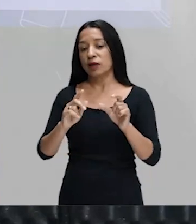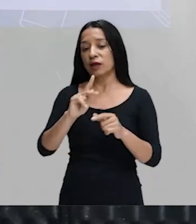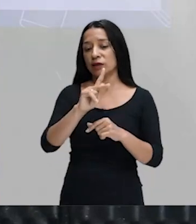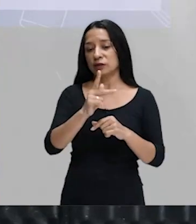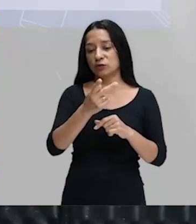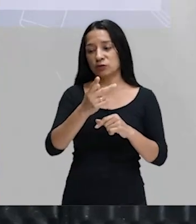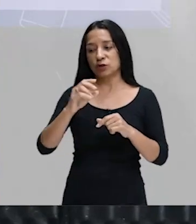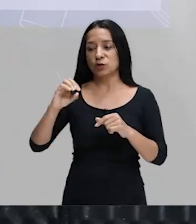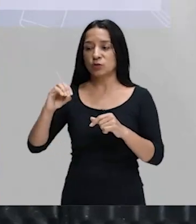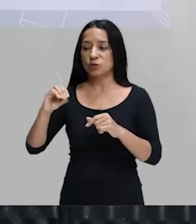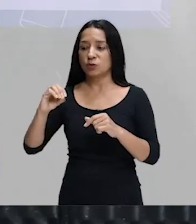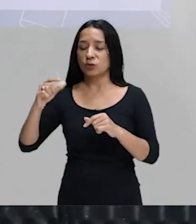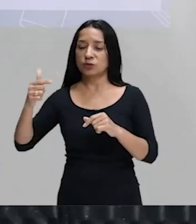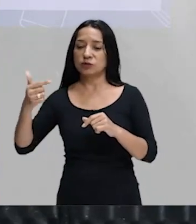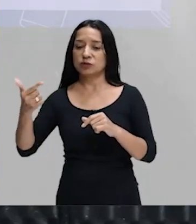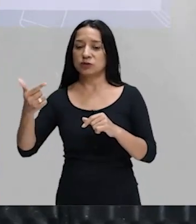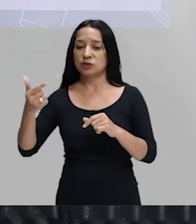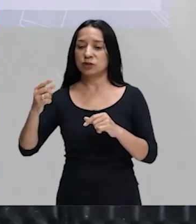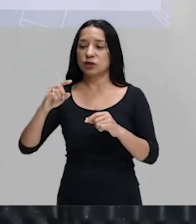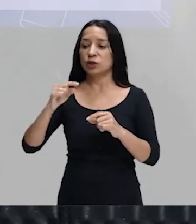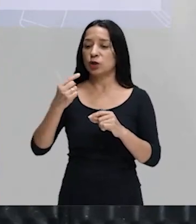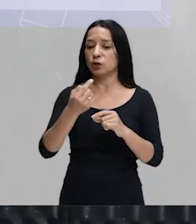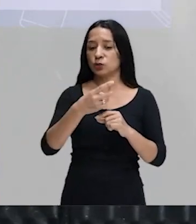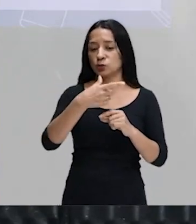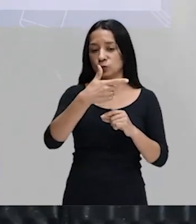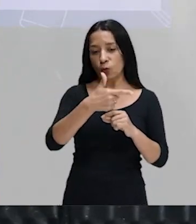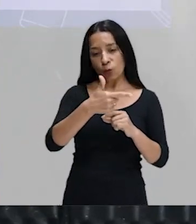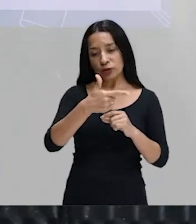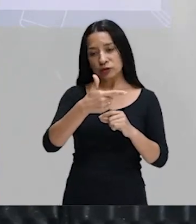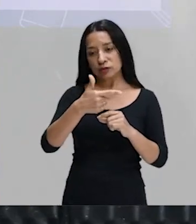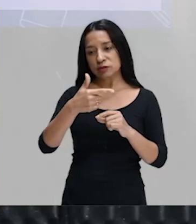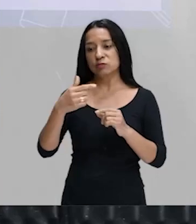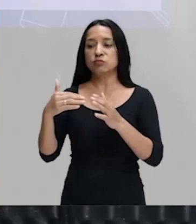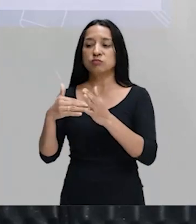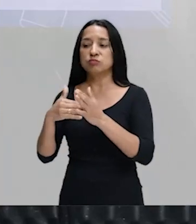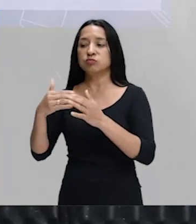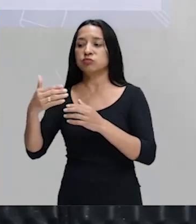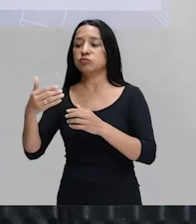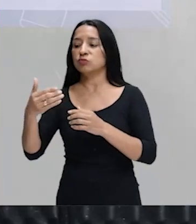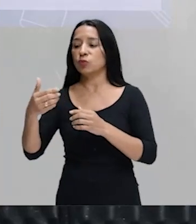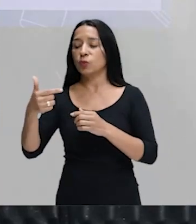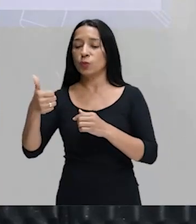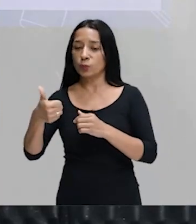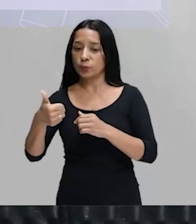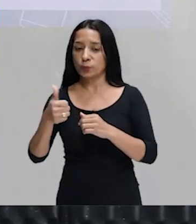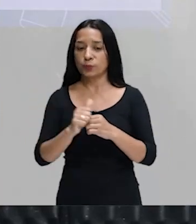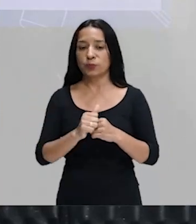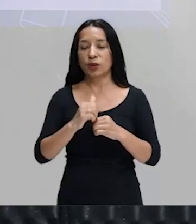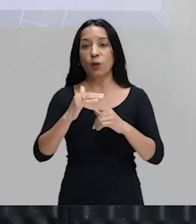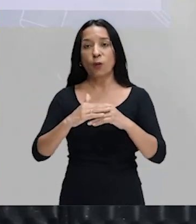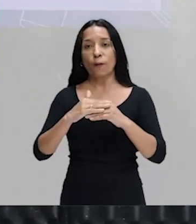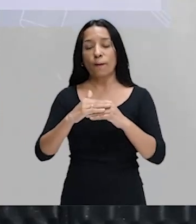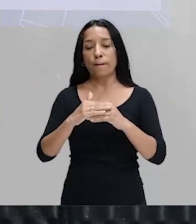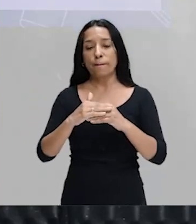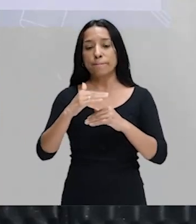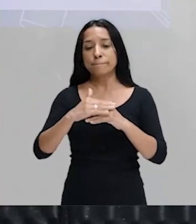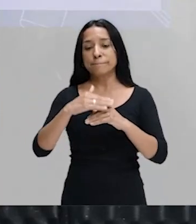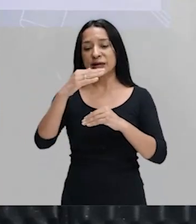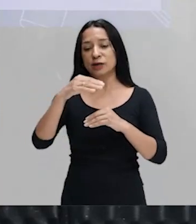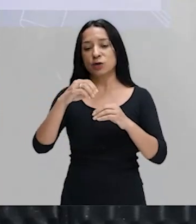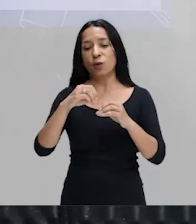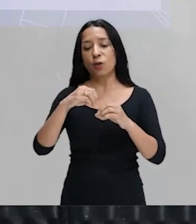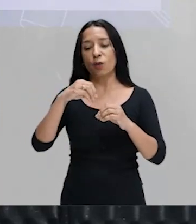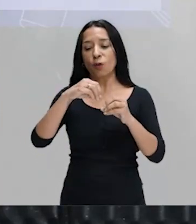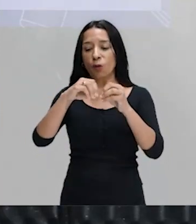1. Então eu tenho o dobro de hidrogênio, ok? E a maior átomo, aliás, a maior